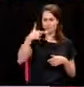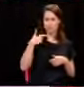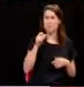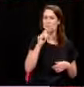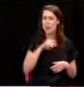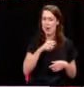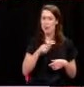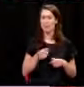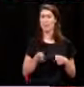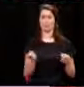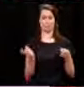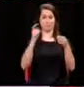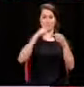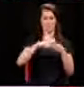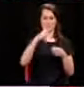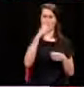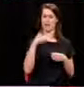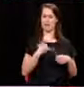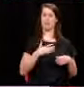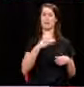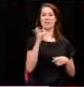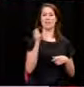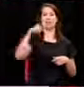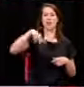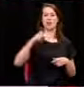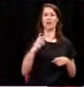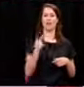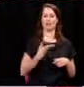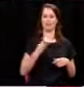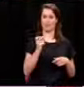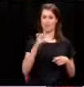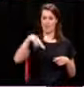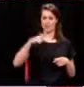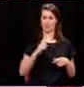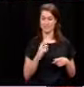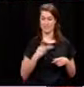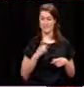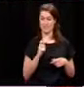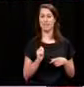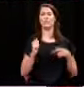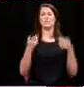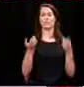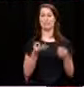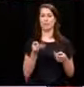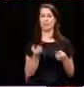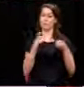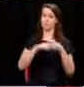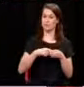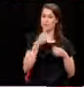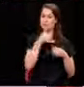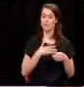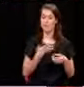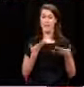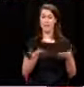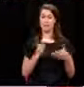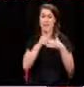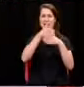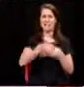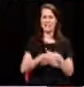e a empresa Zone Advanced, que adapta soluções em diversas áreas de comunicação, garante o acesso ao Servin, um call